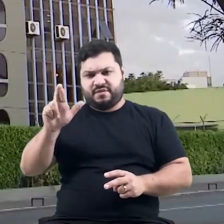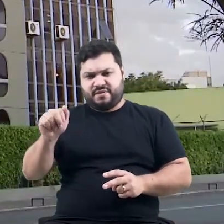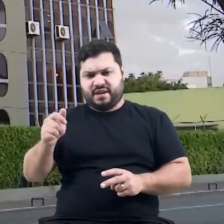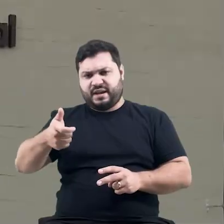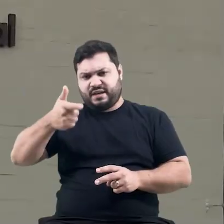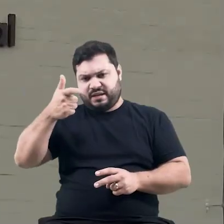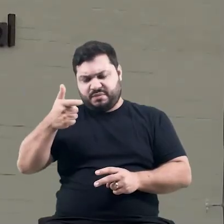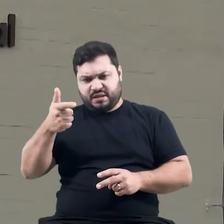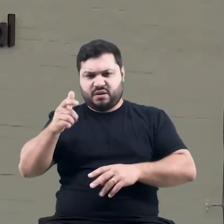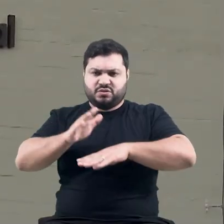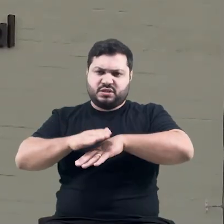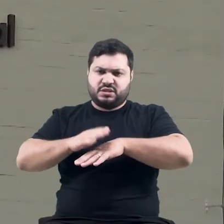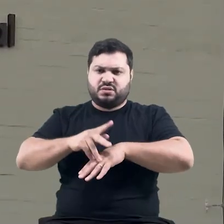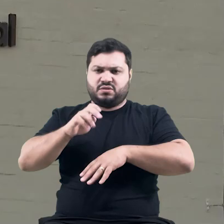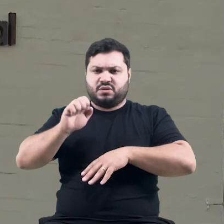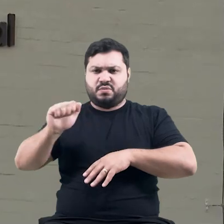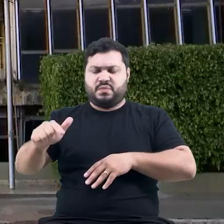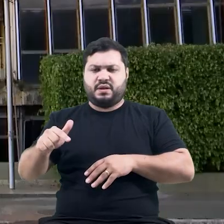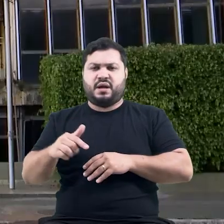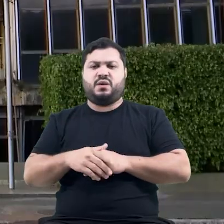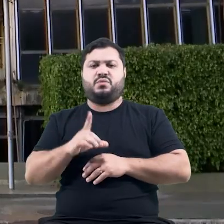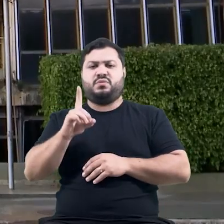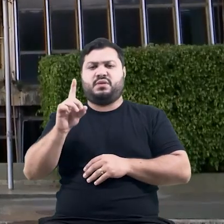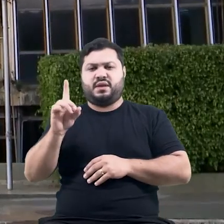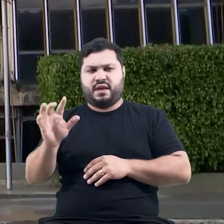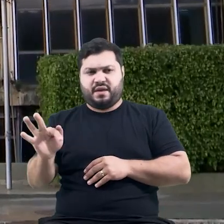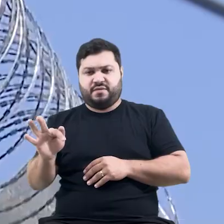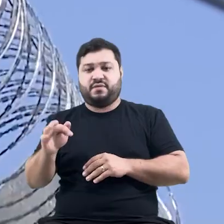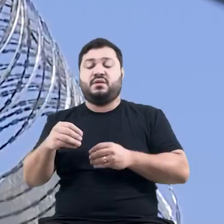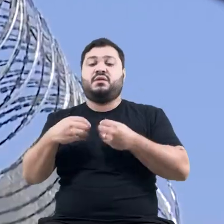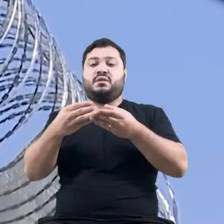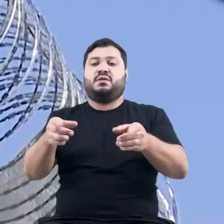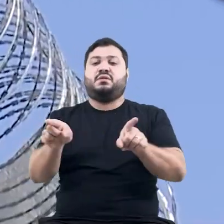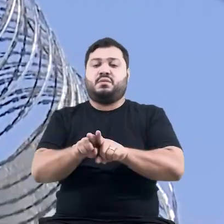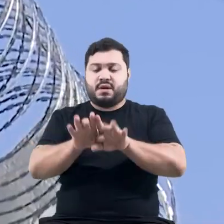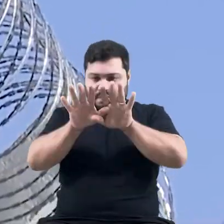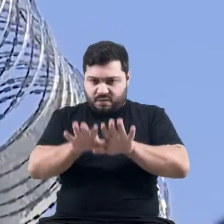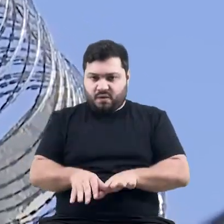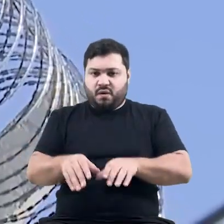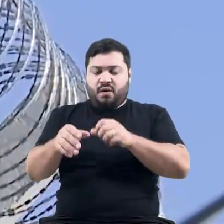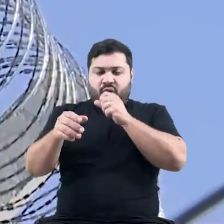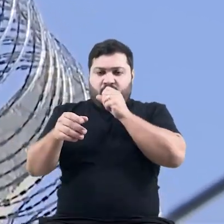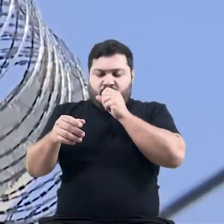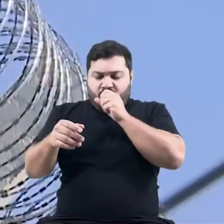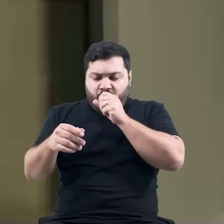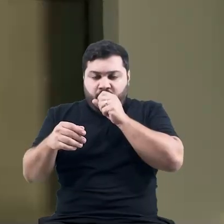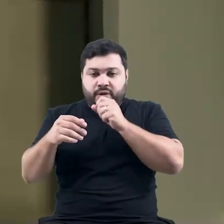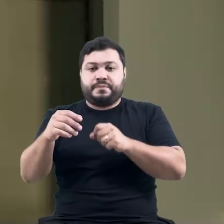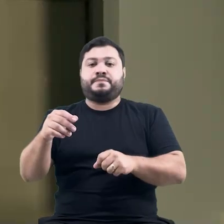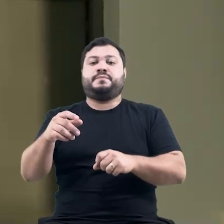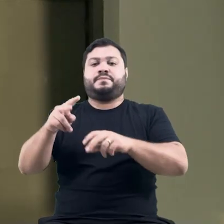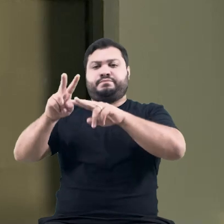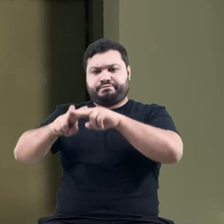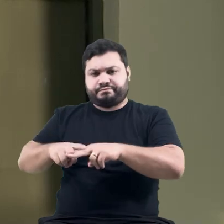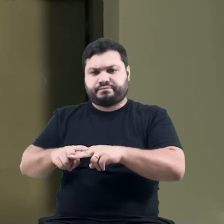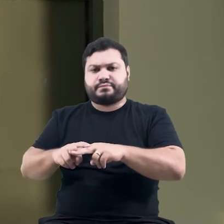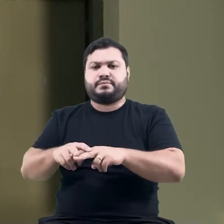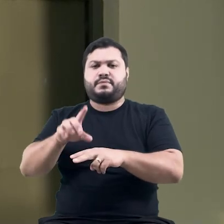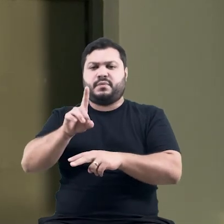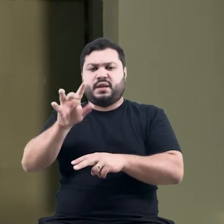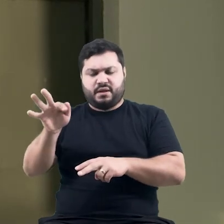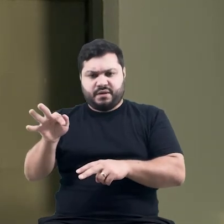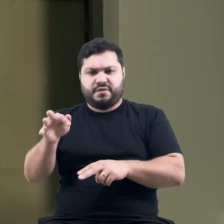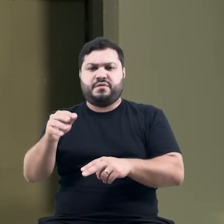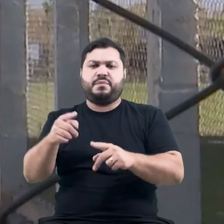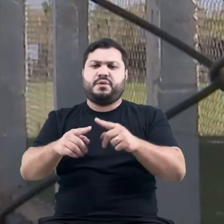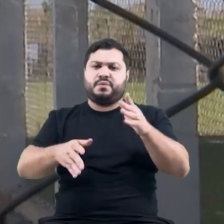Vara Federal Criminal de Execução Penal do Distrito Federal, estendendo a permanência do preso no Sistema Penitenciário Federal,